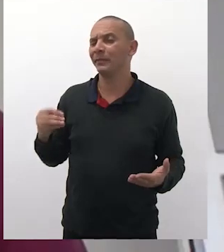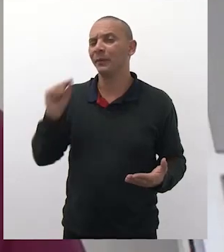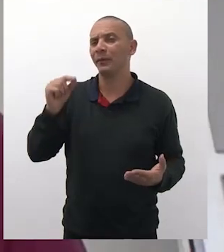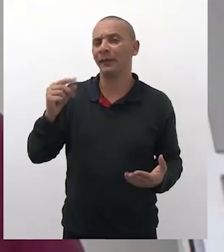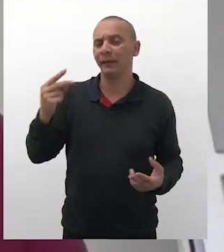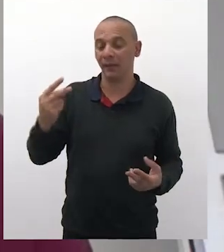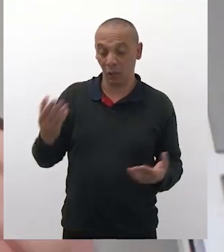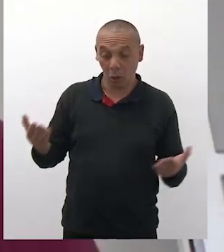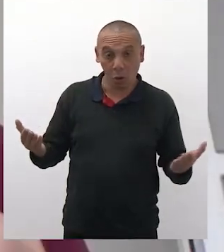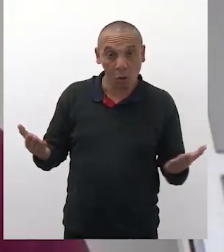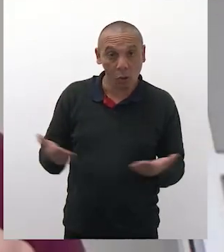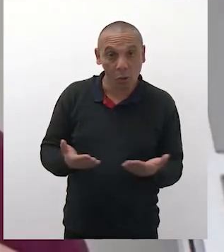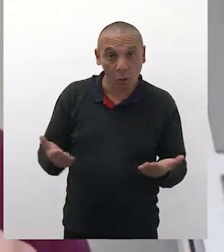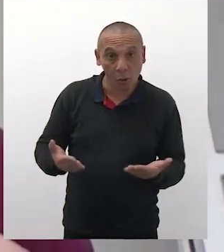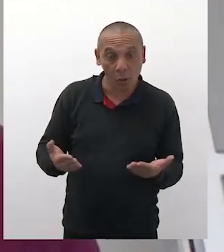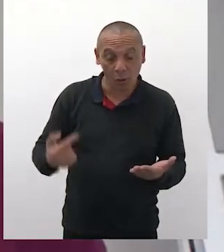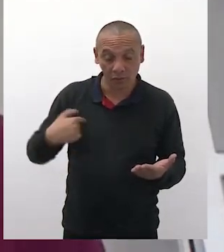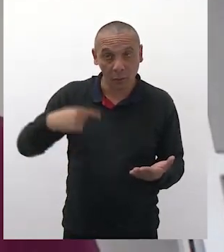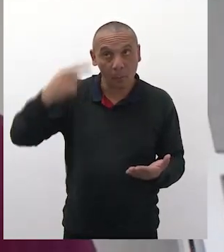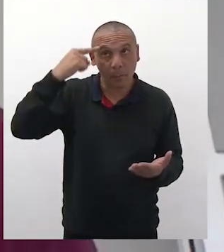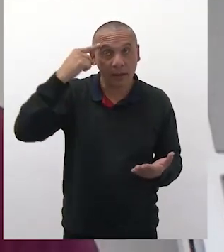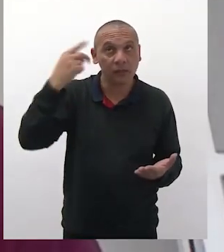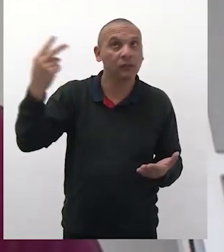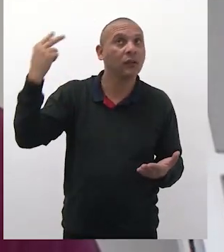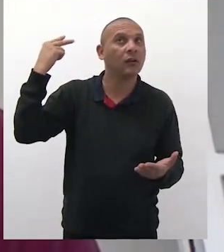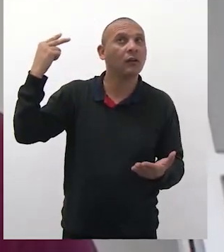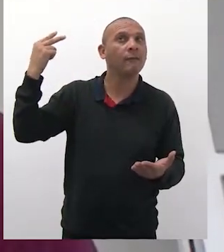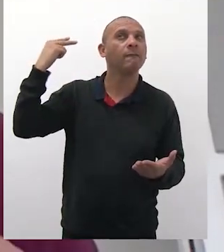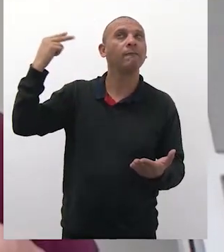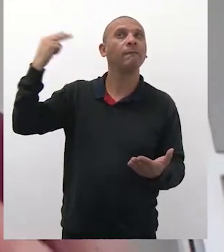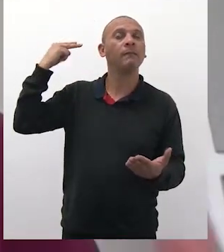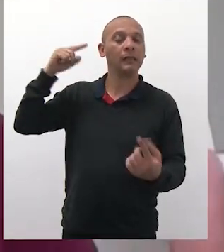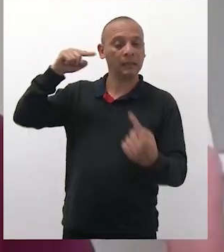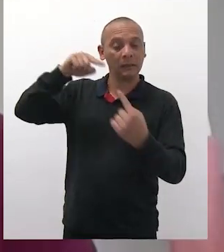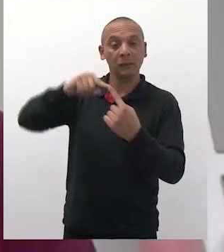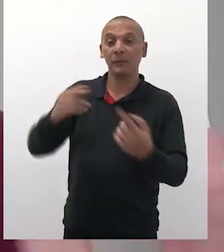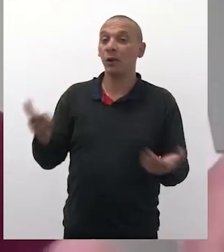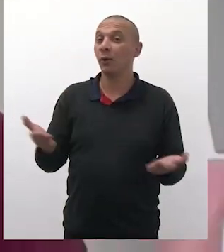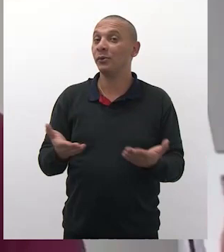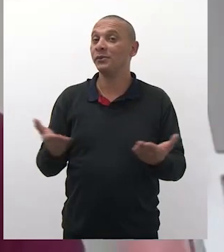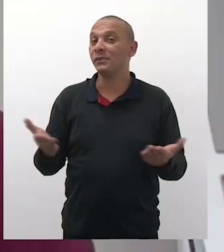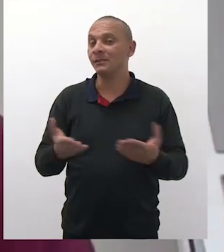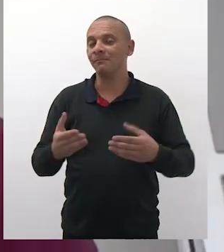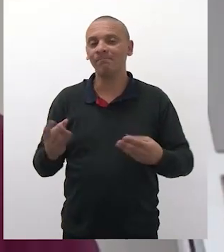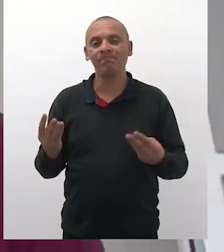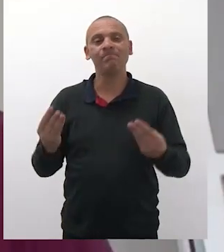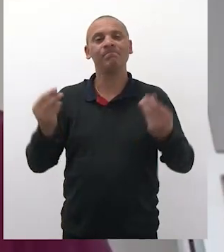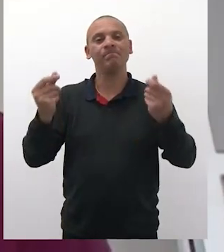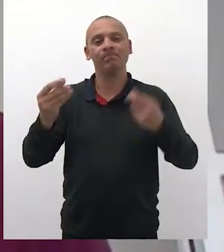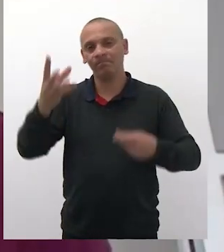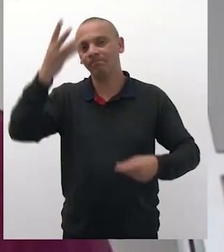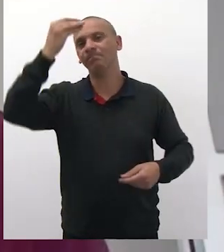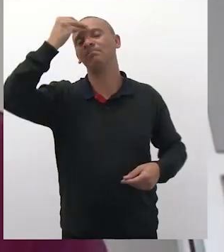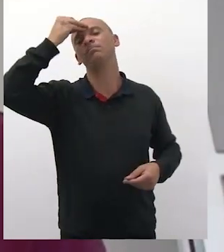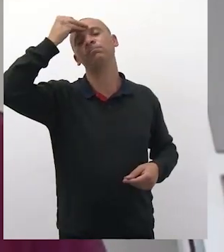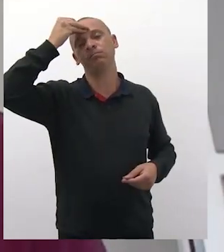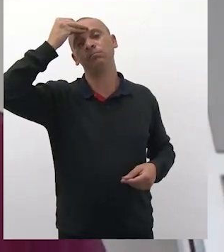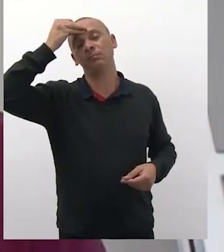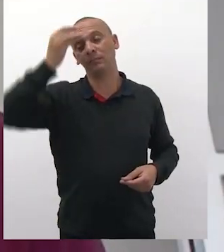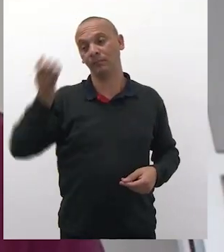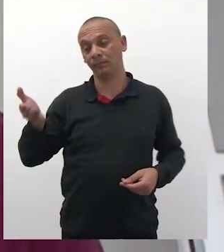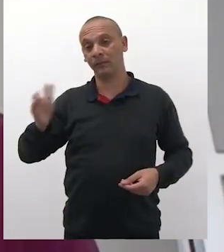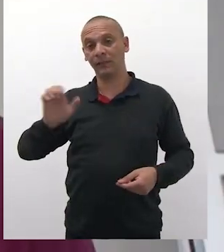do hoje pensar o passado. Né? Isso foi uma riqueza que a professora Edivane